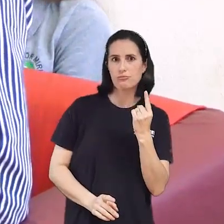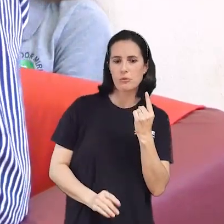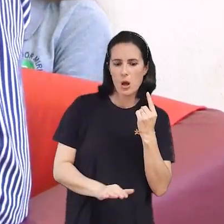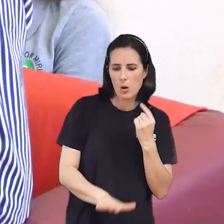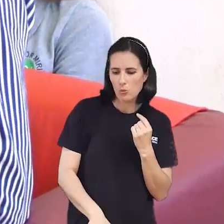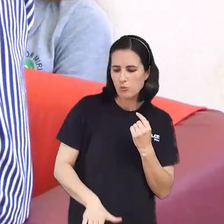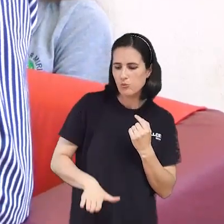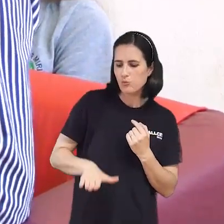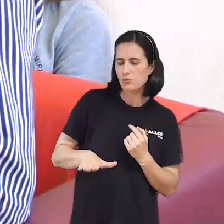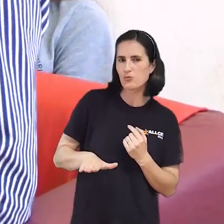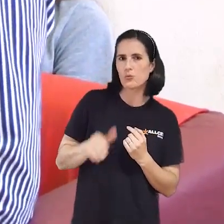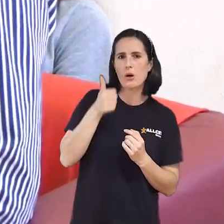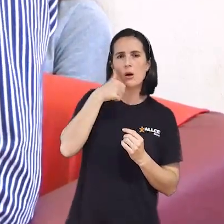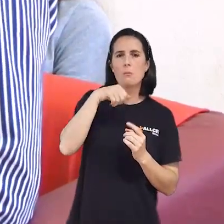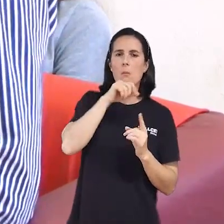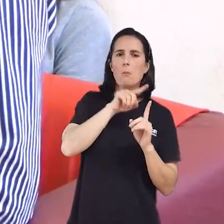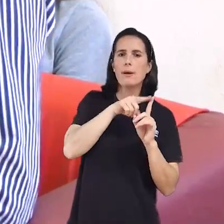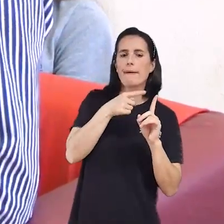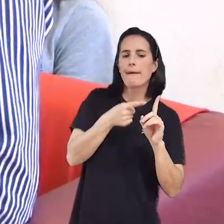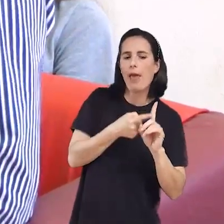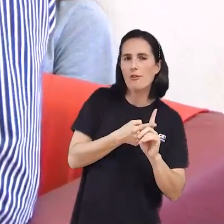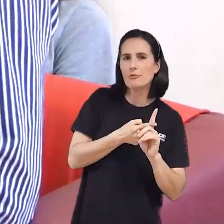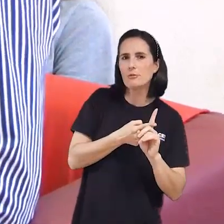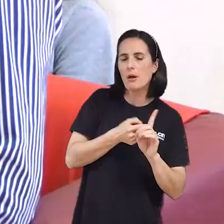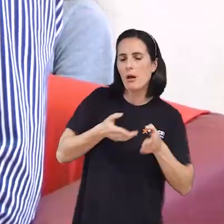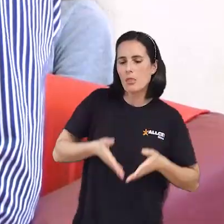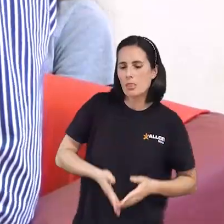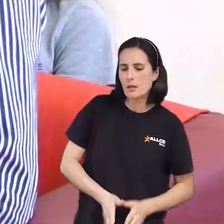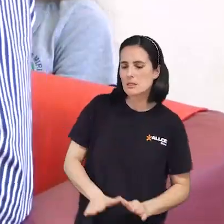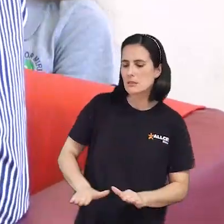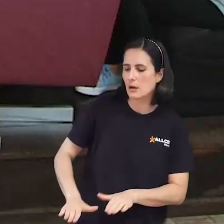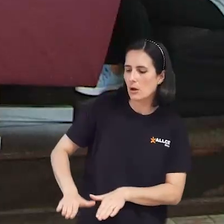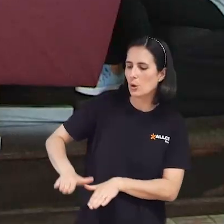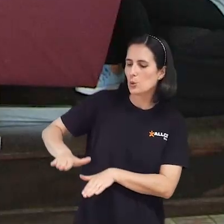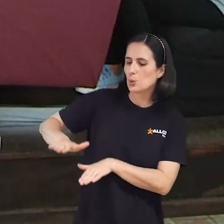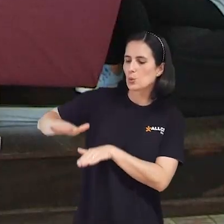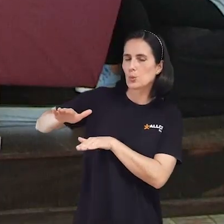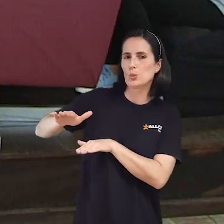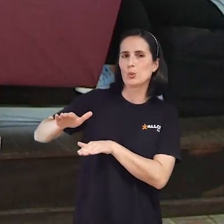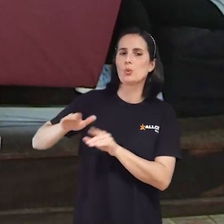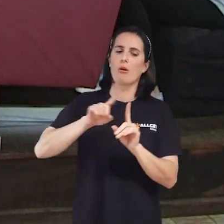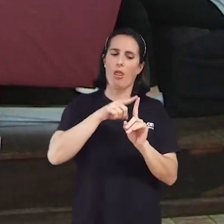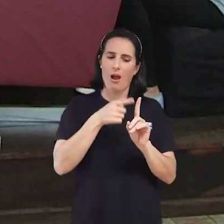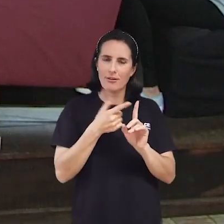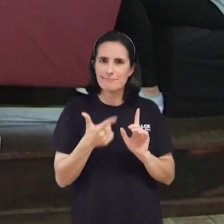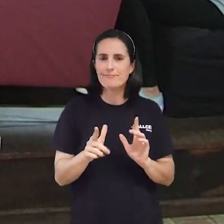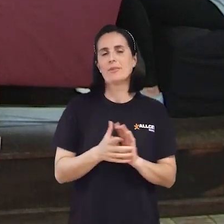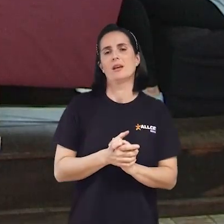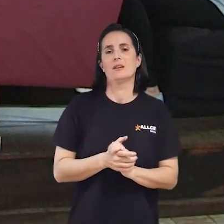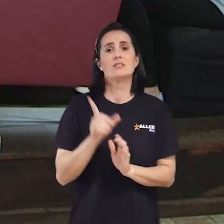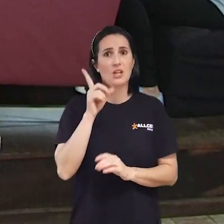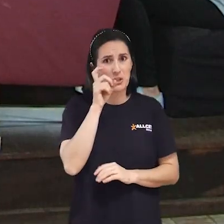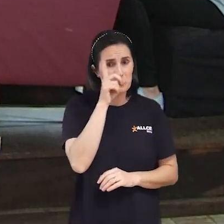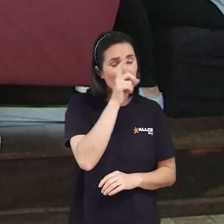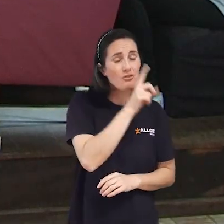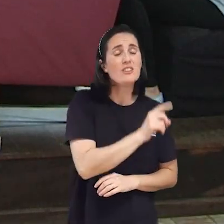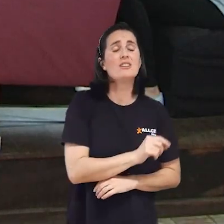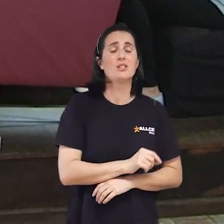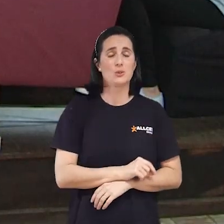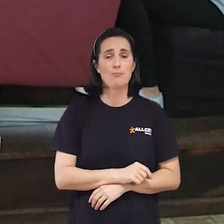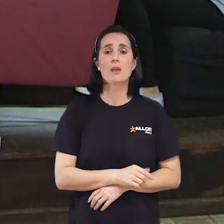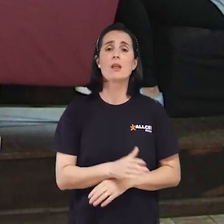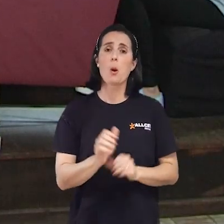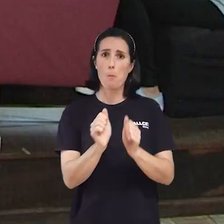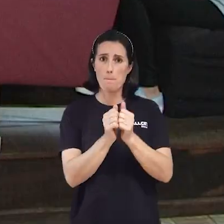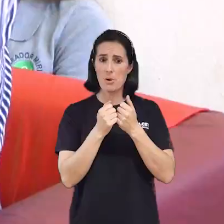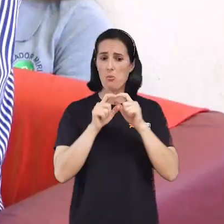8 irmãos, tudo escadinha. Né? Quando nascia um irmão,